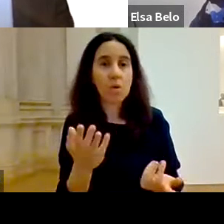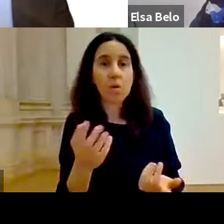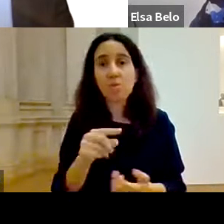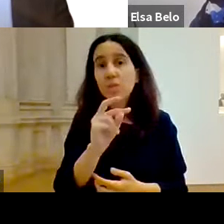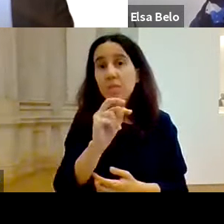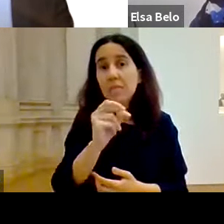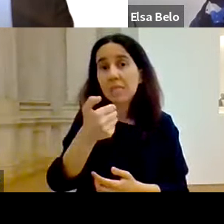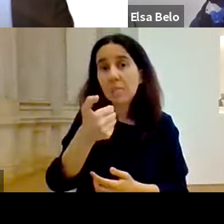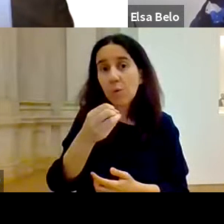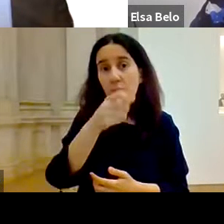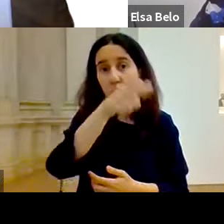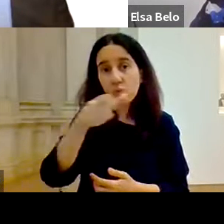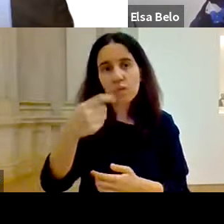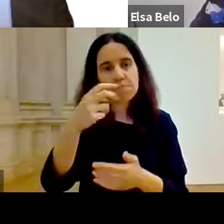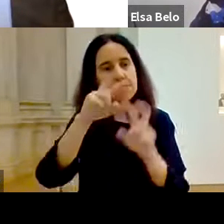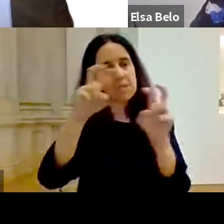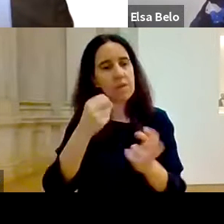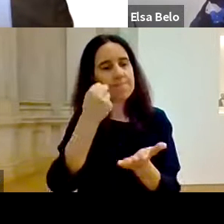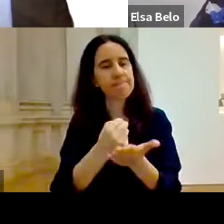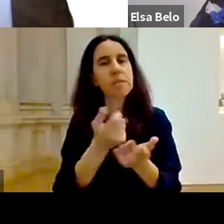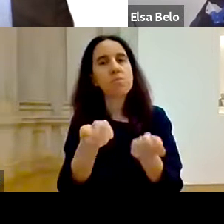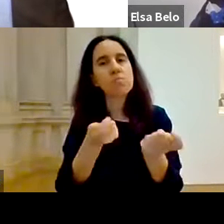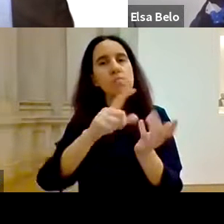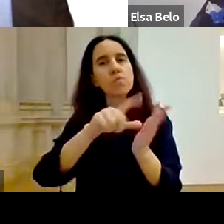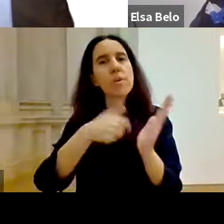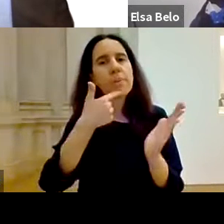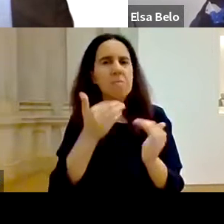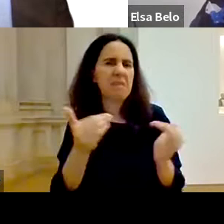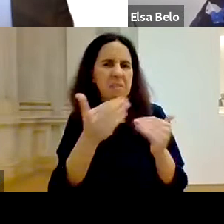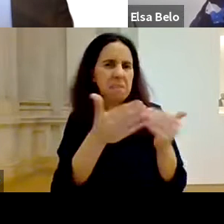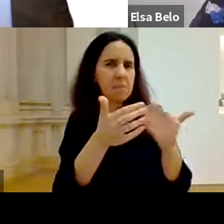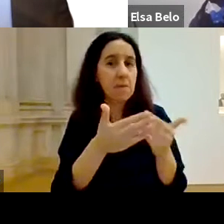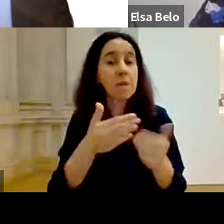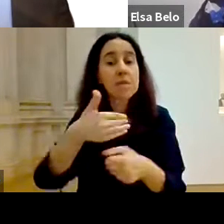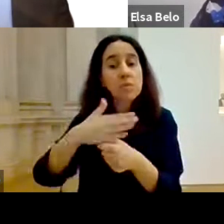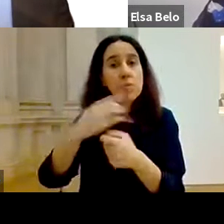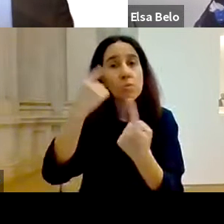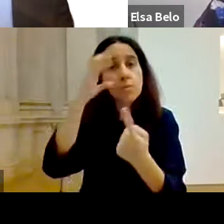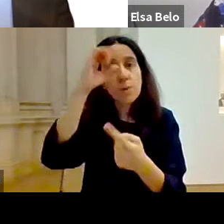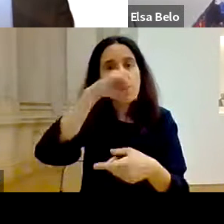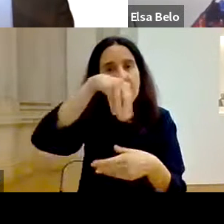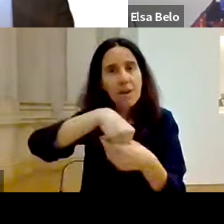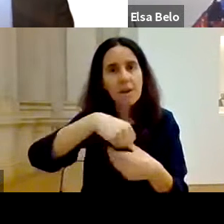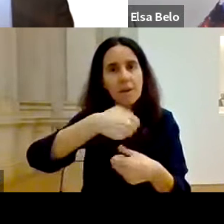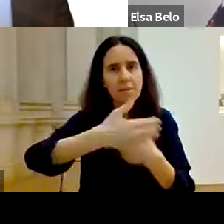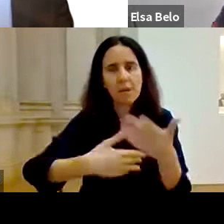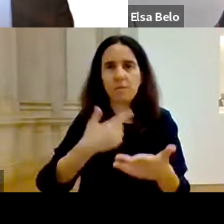350 pessoas certificadas em gestão de projetos, independentemente do nível, a trabalhar para o setor público. Portanto, há um gap